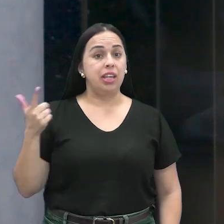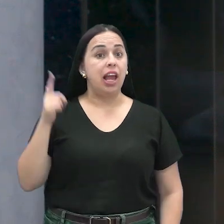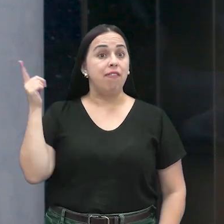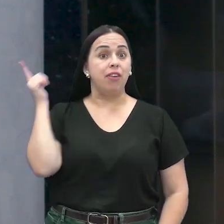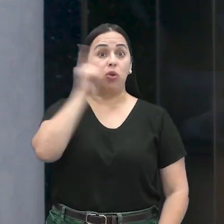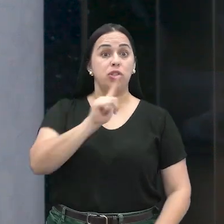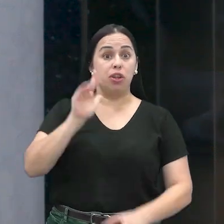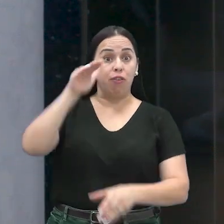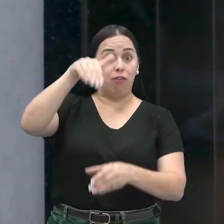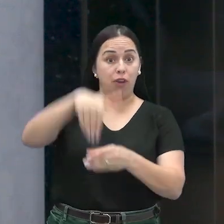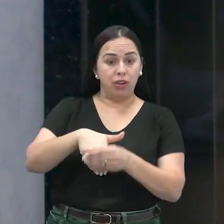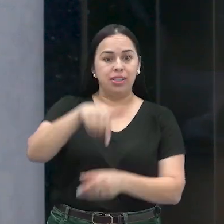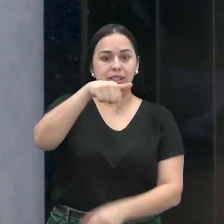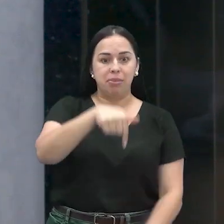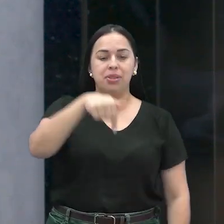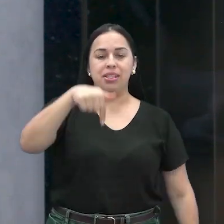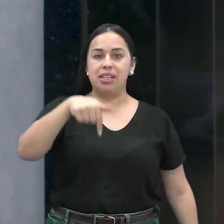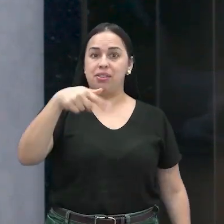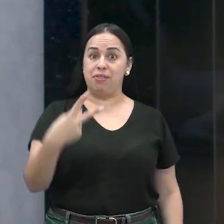Reeleito com